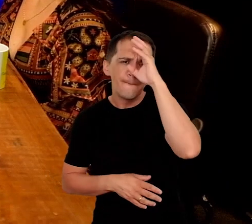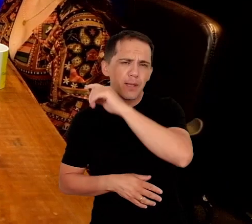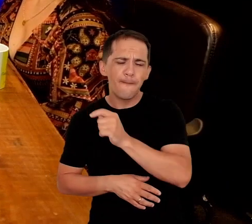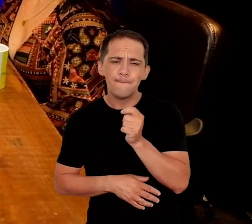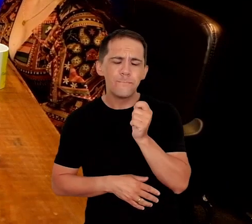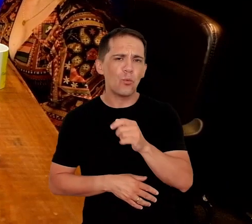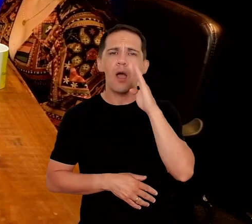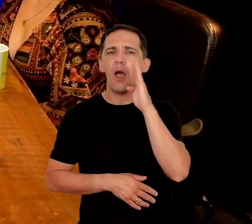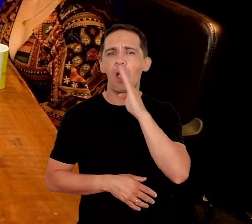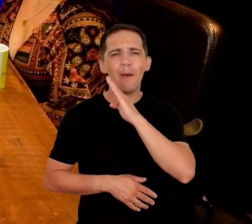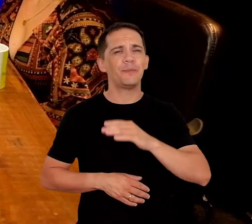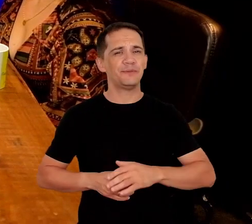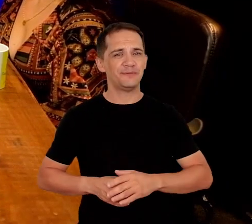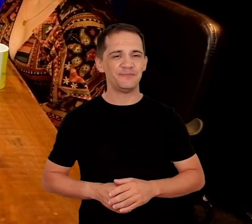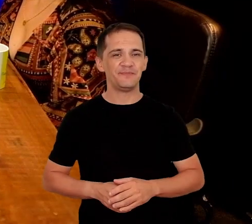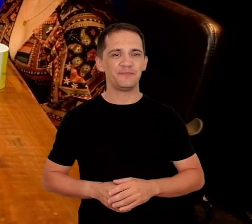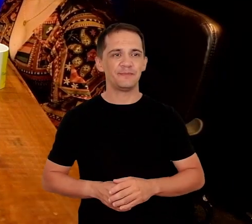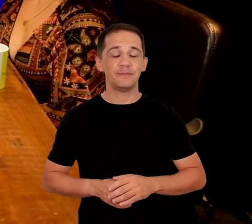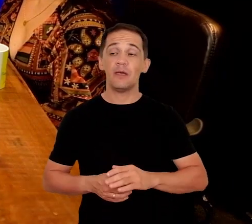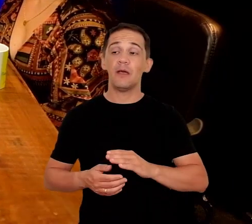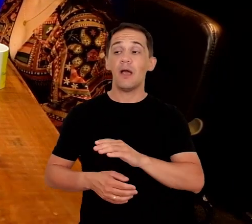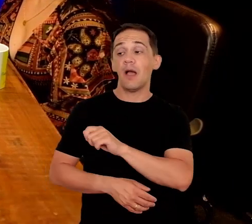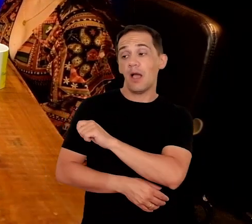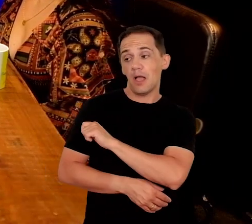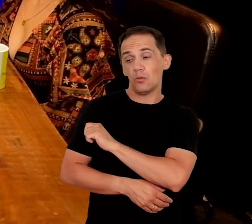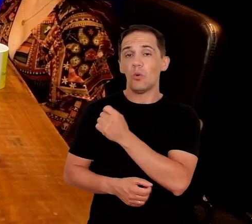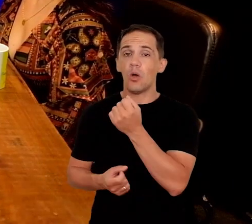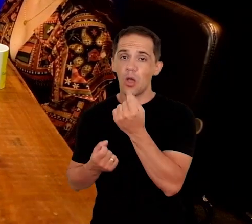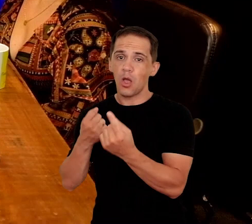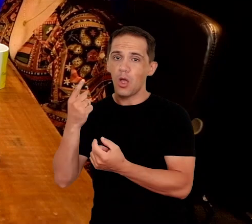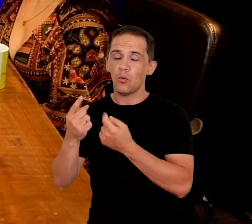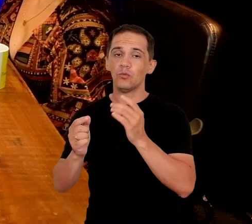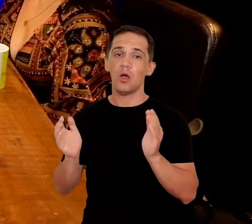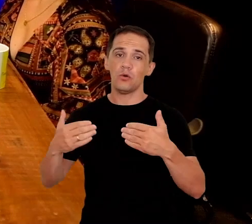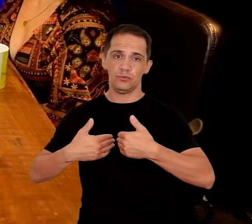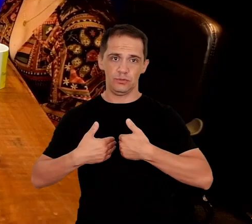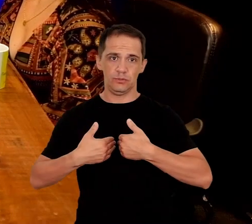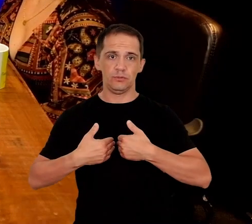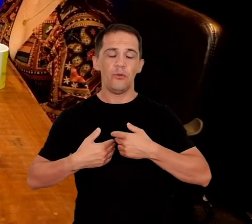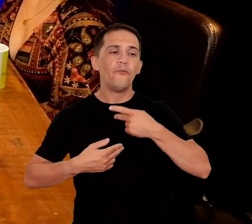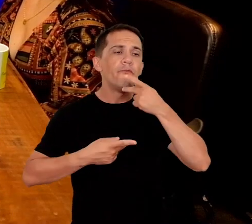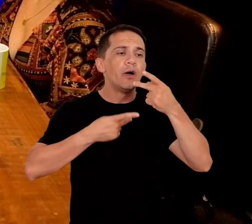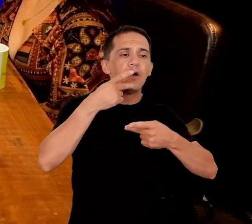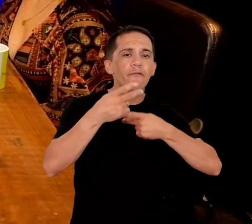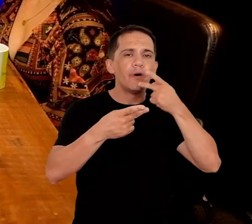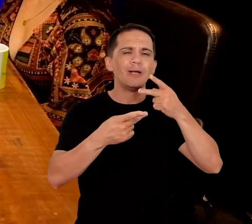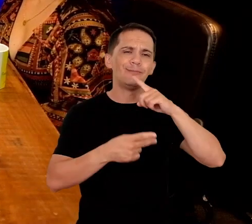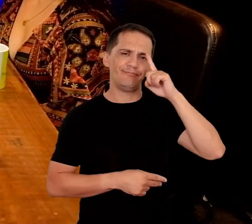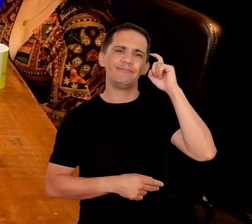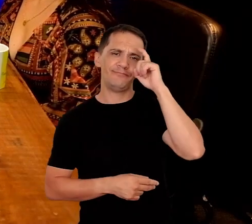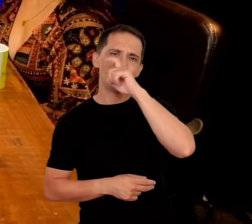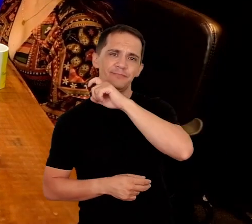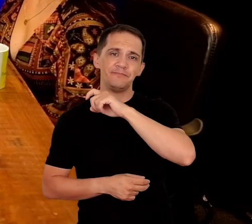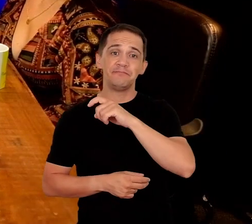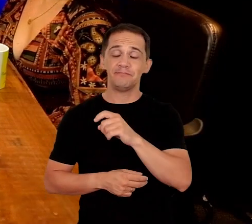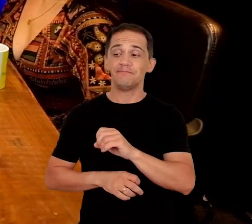E como até antes a gente tinha comentado, que eu tenho alunos autistas, né? E alguns não conseguem verbalizar. E os sinais ajudam